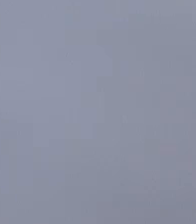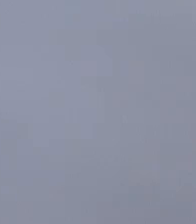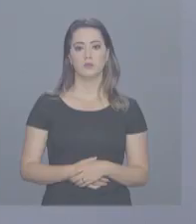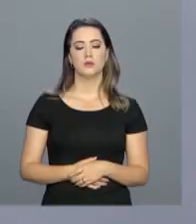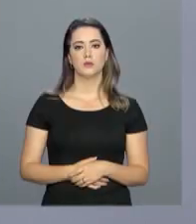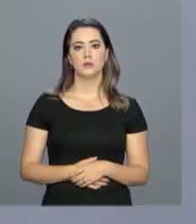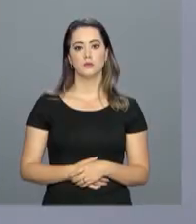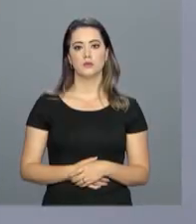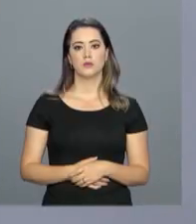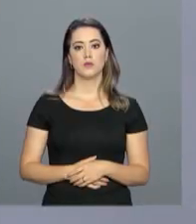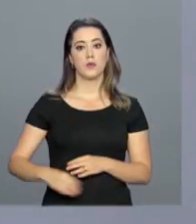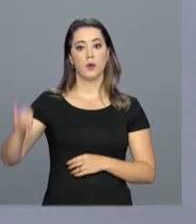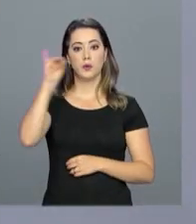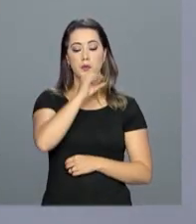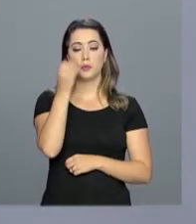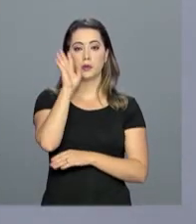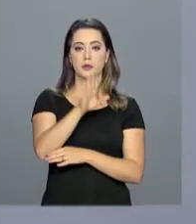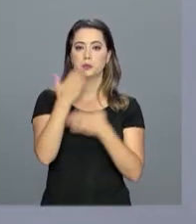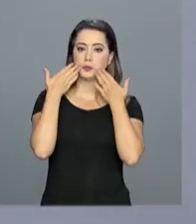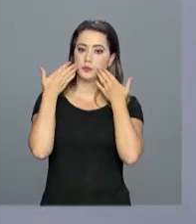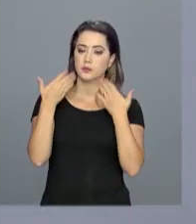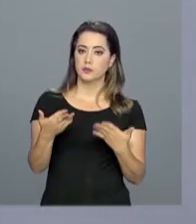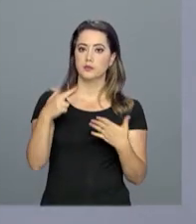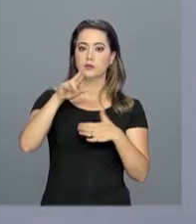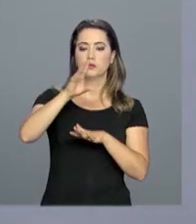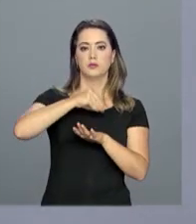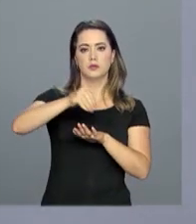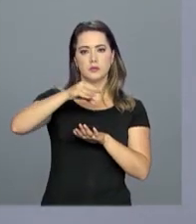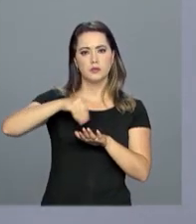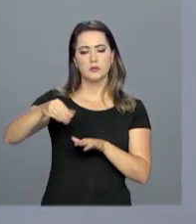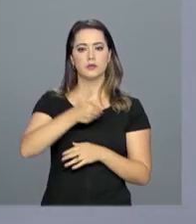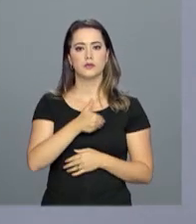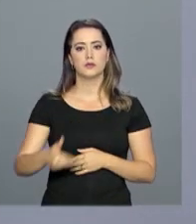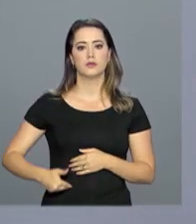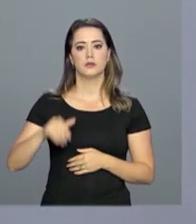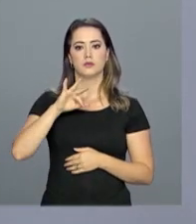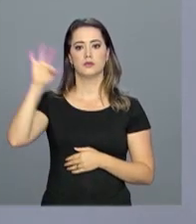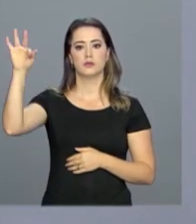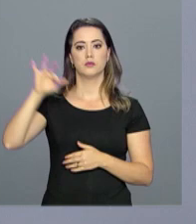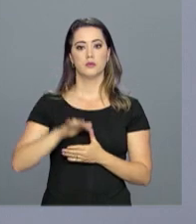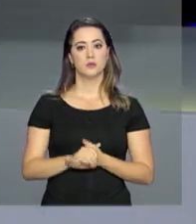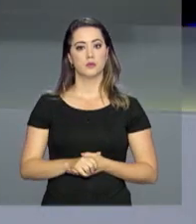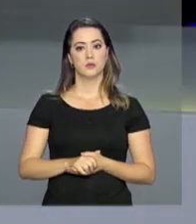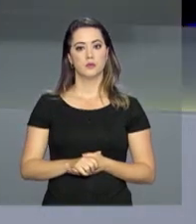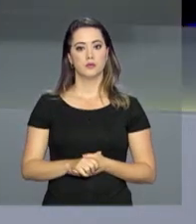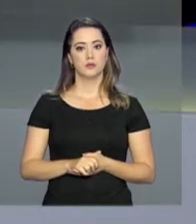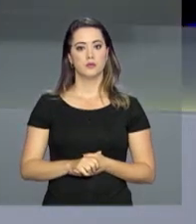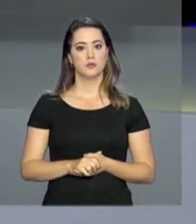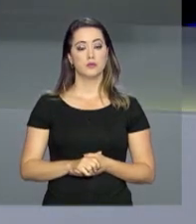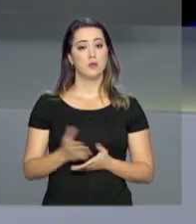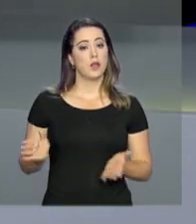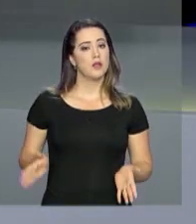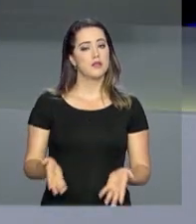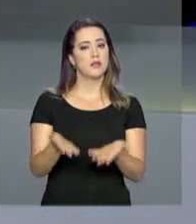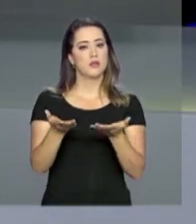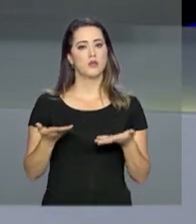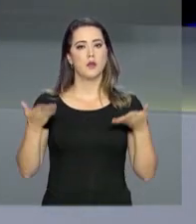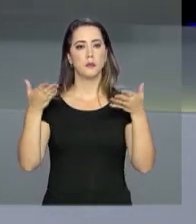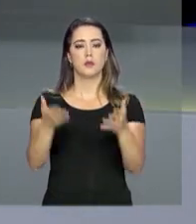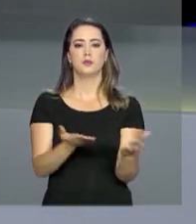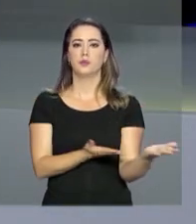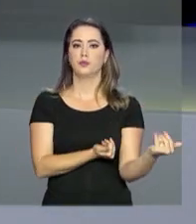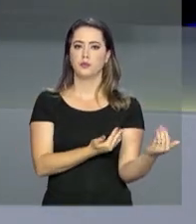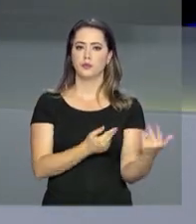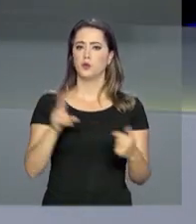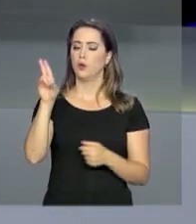olá boa tarde começa agora o repórter nbr com as notícias do governo federal incentivar a participação da juventude